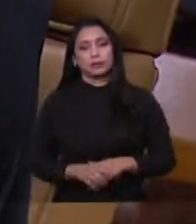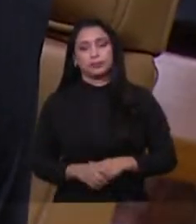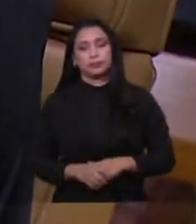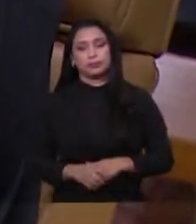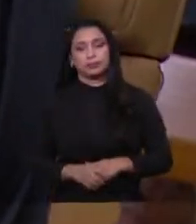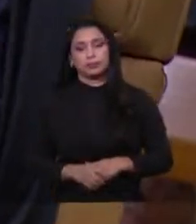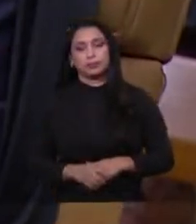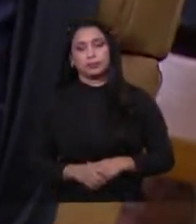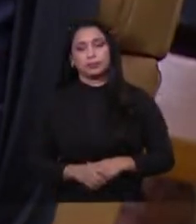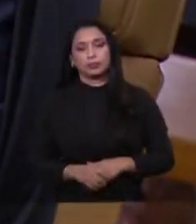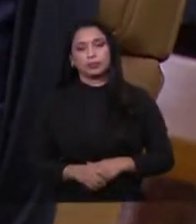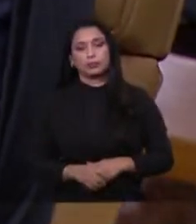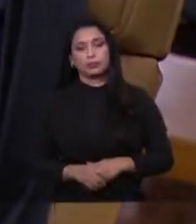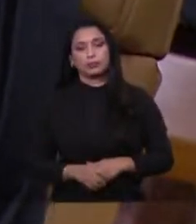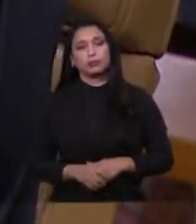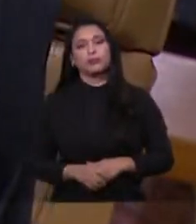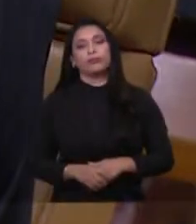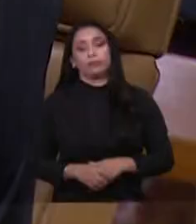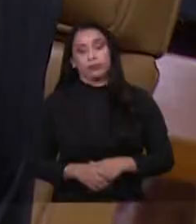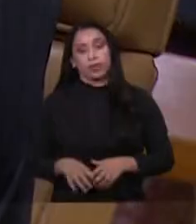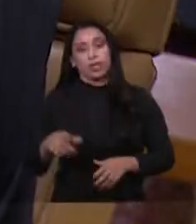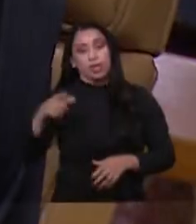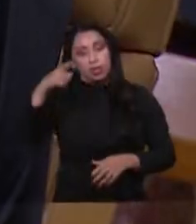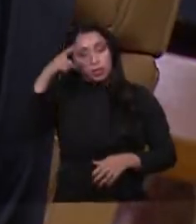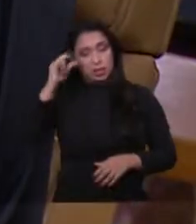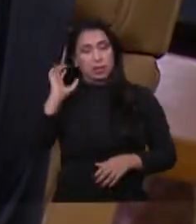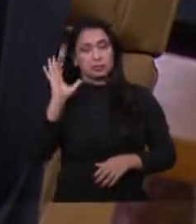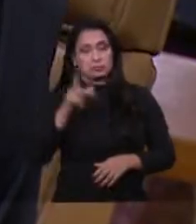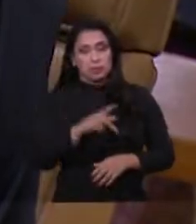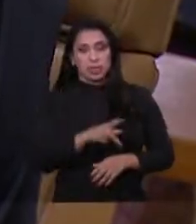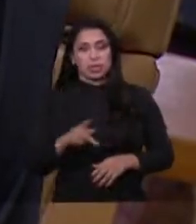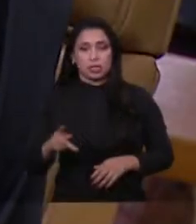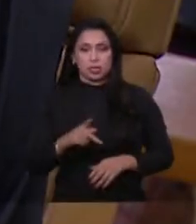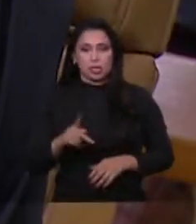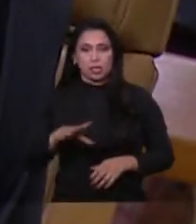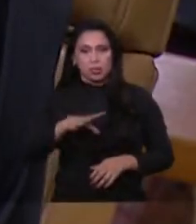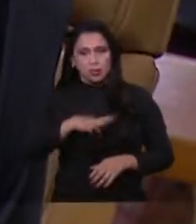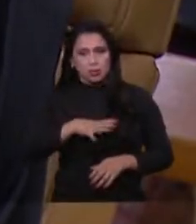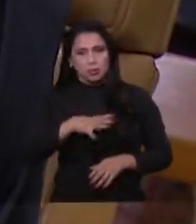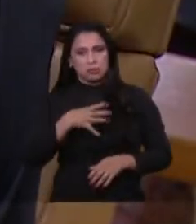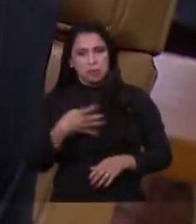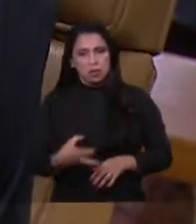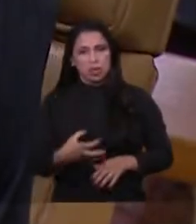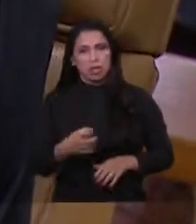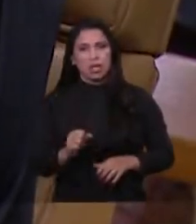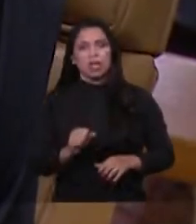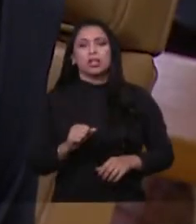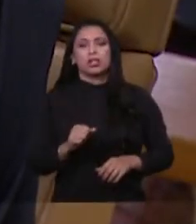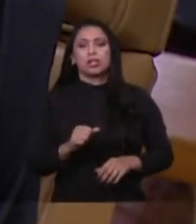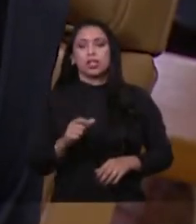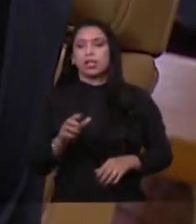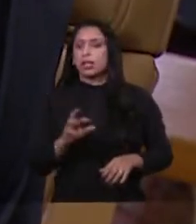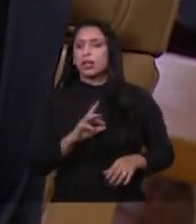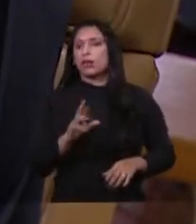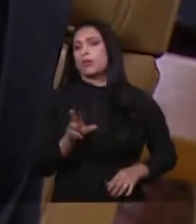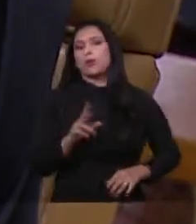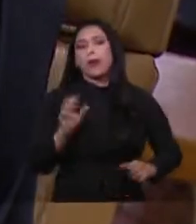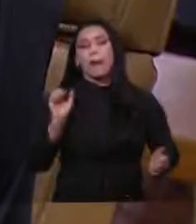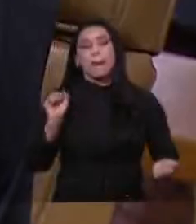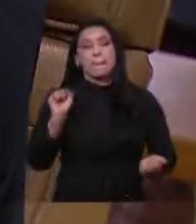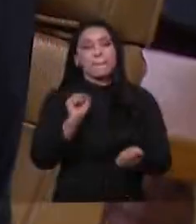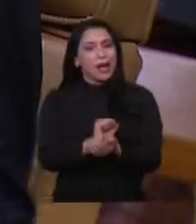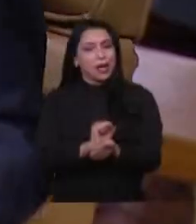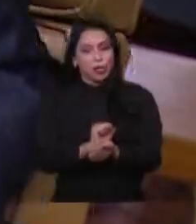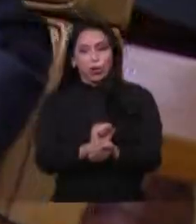muita bravura e com muita altivez, conseguiu propiciar que ele não deixasse funcionar um